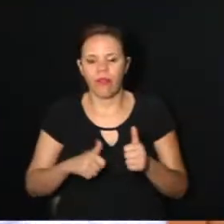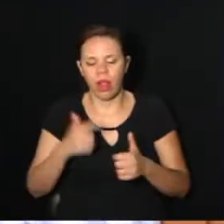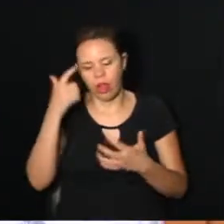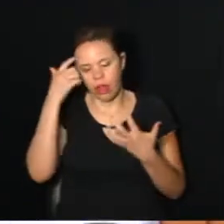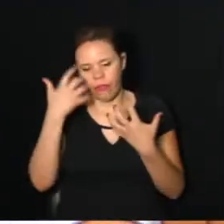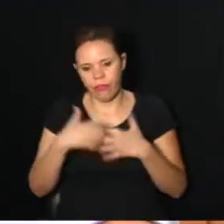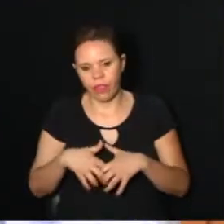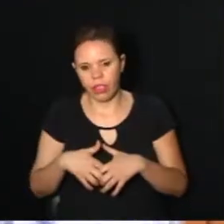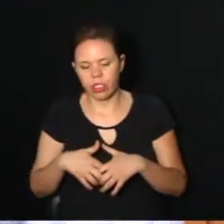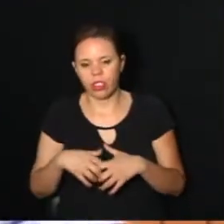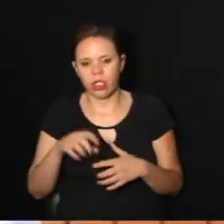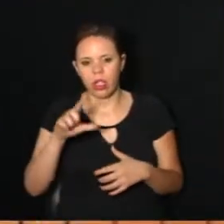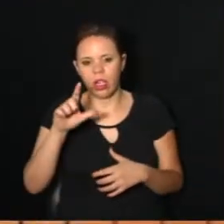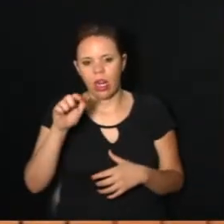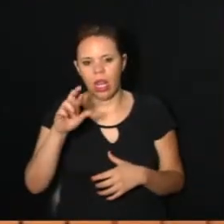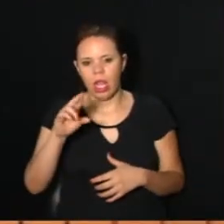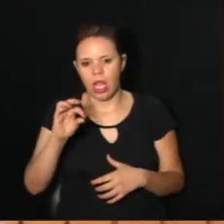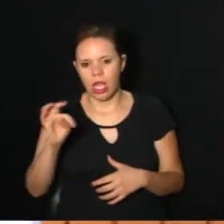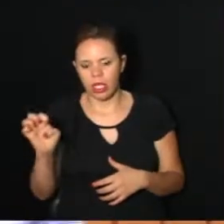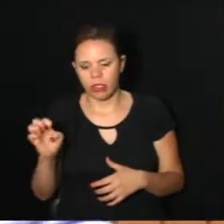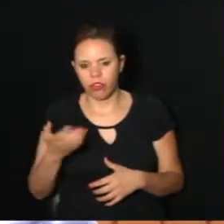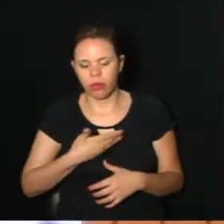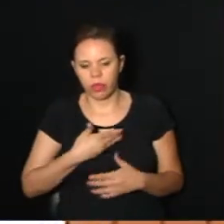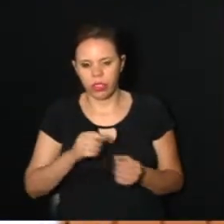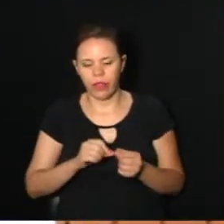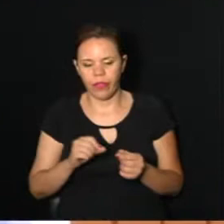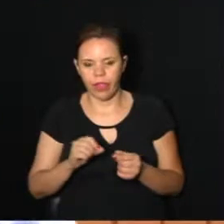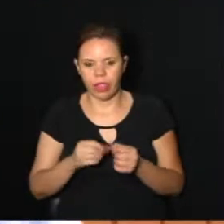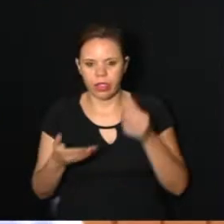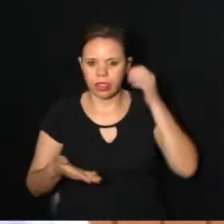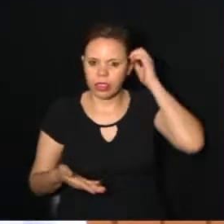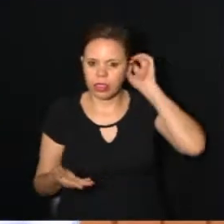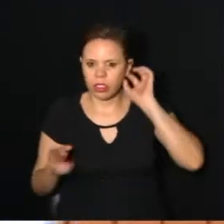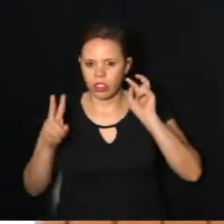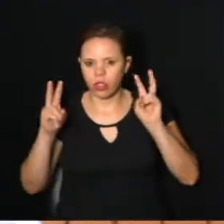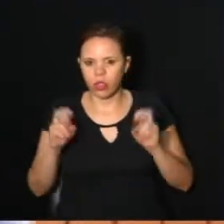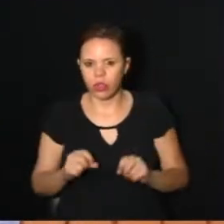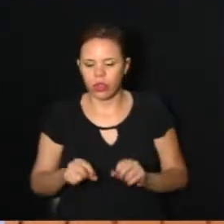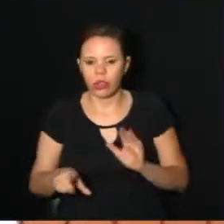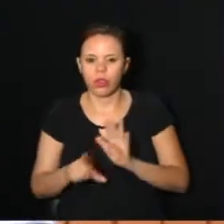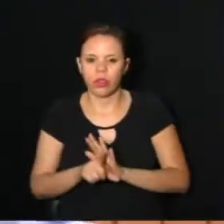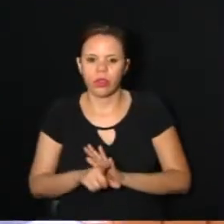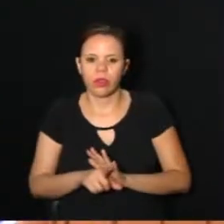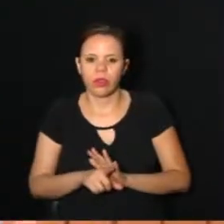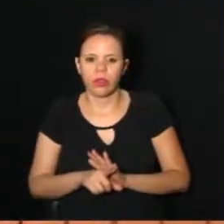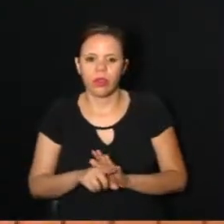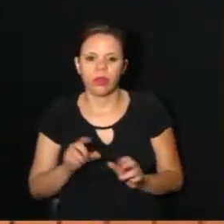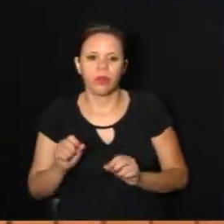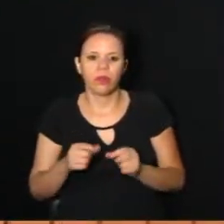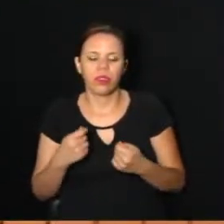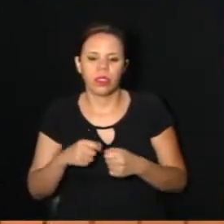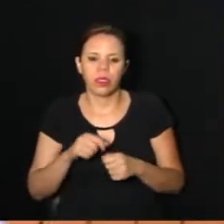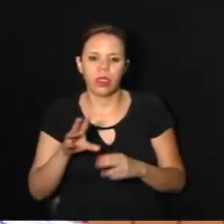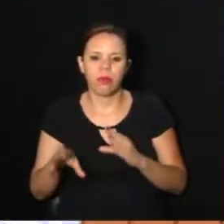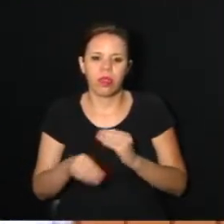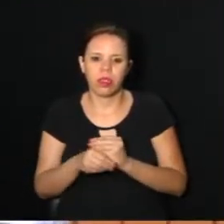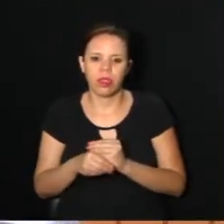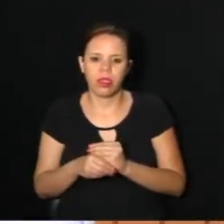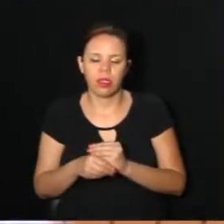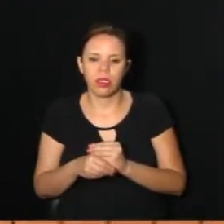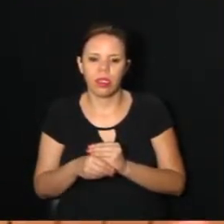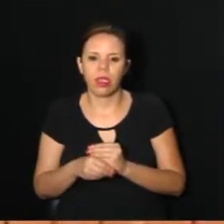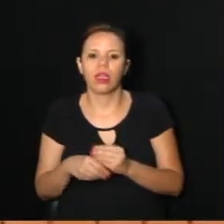reflexão que o nosso amigo Laerte Martins fez sobre a lei, sobre aquilo que precisa ser implantado no nosso